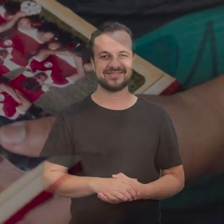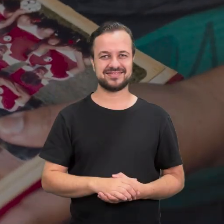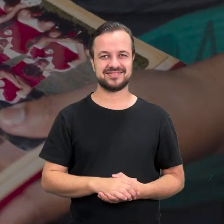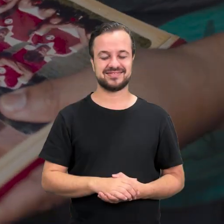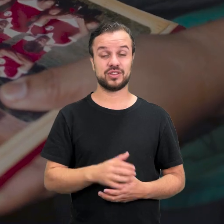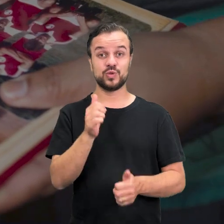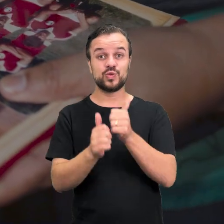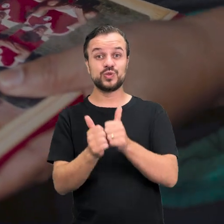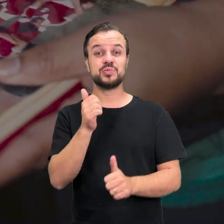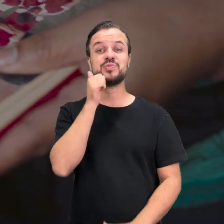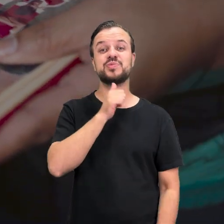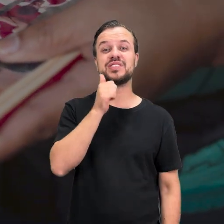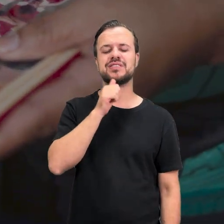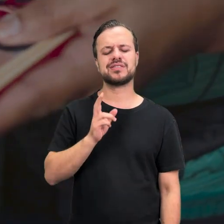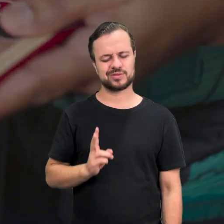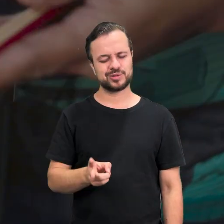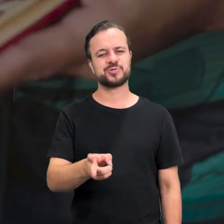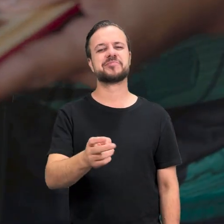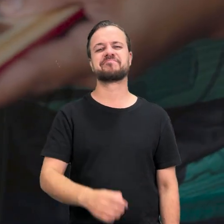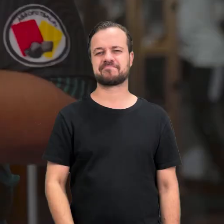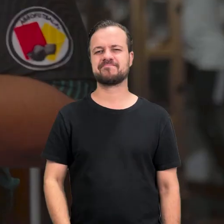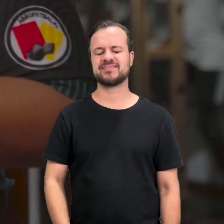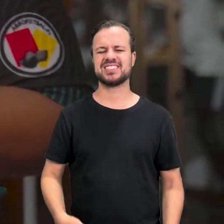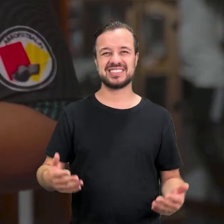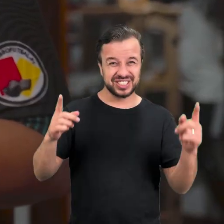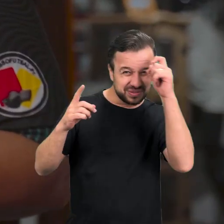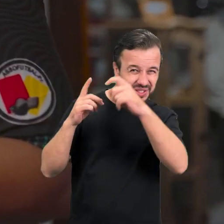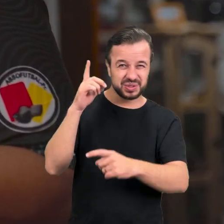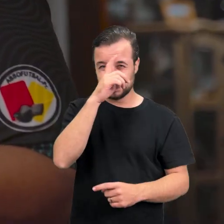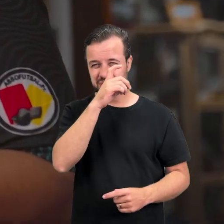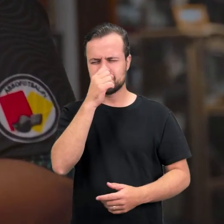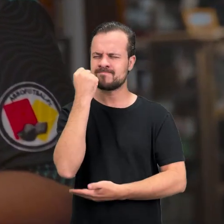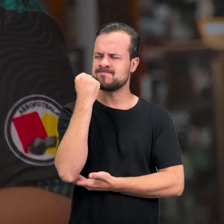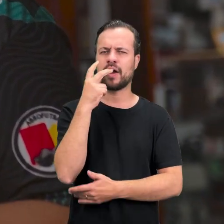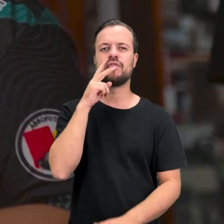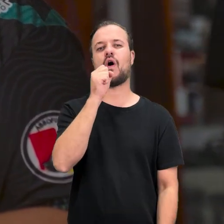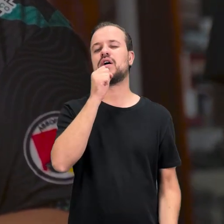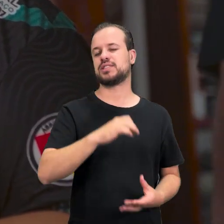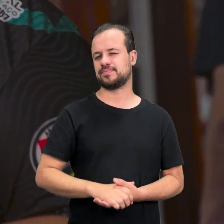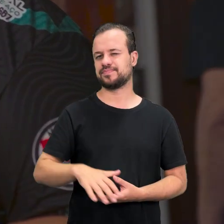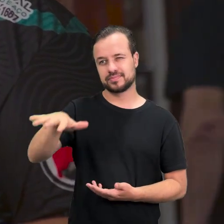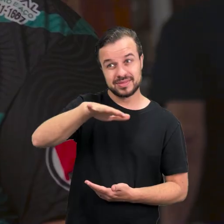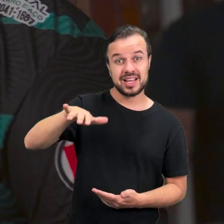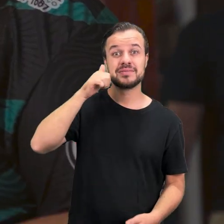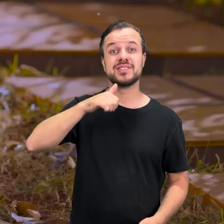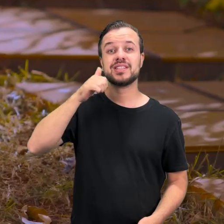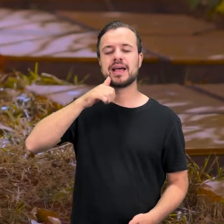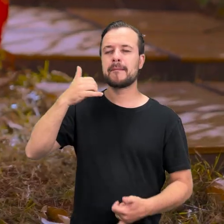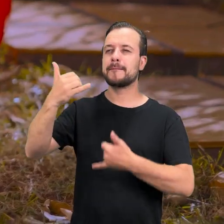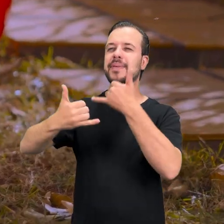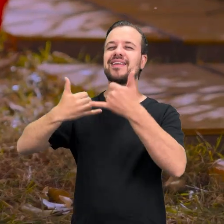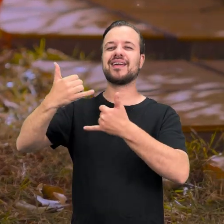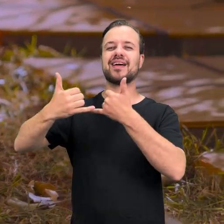O futebol feminino continua, mesmo diante das dificuldades. Hoje, muitas meninas brincam com aquilo que um